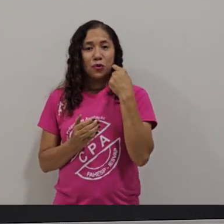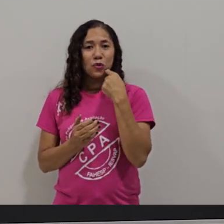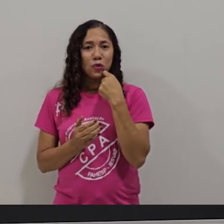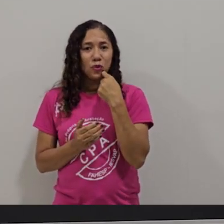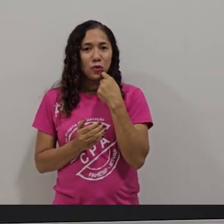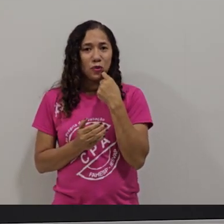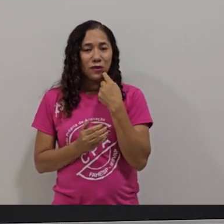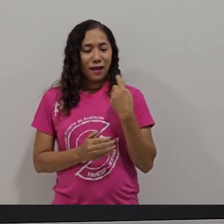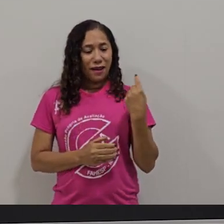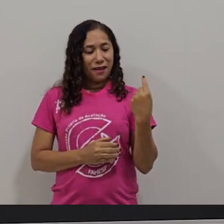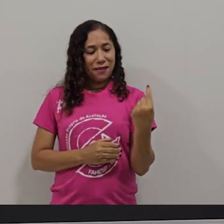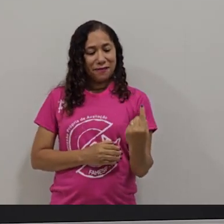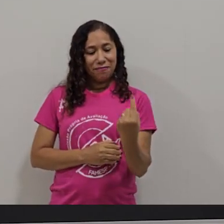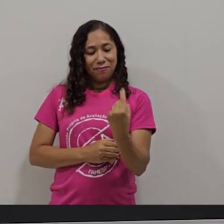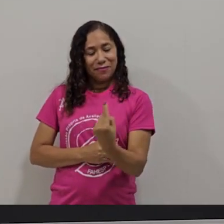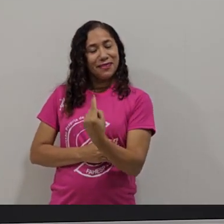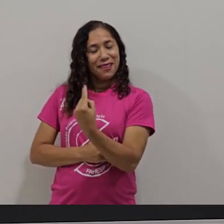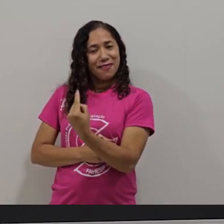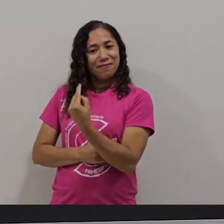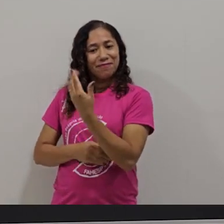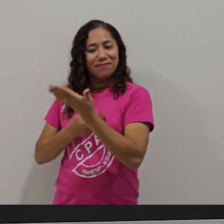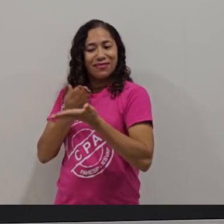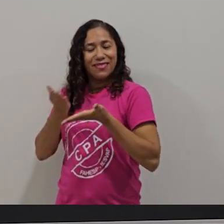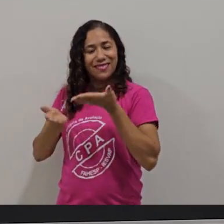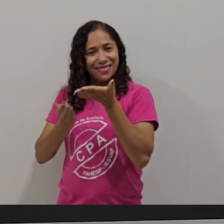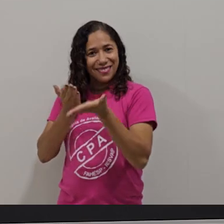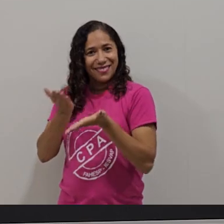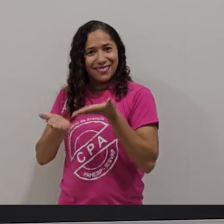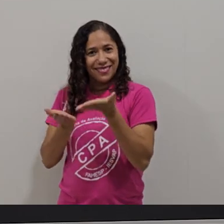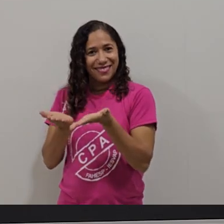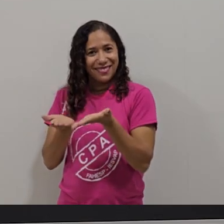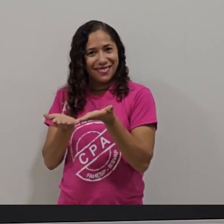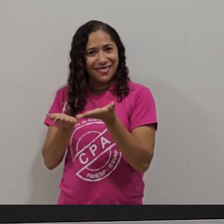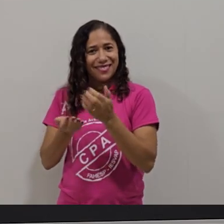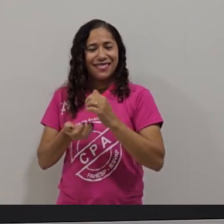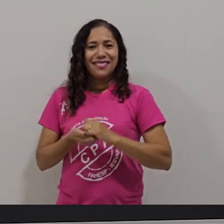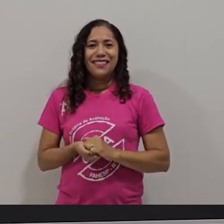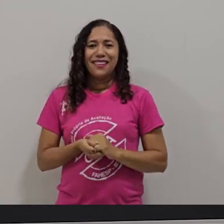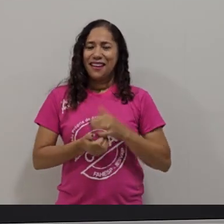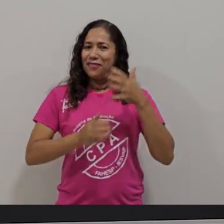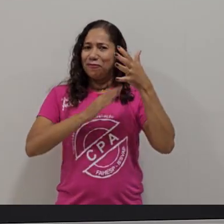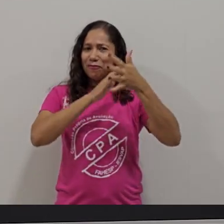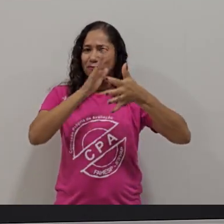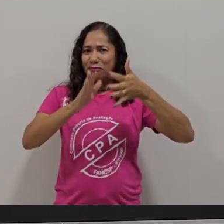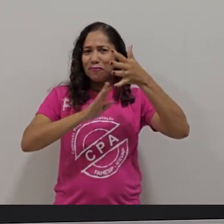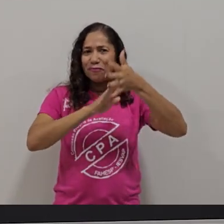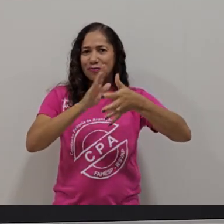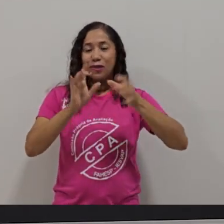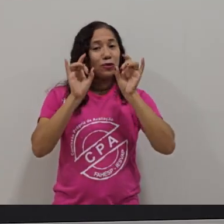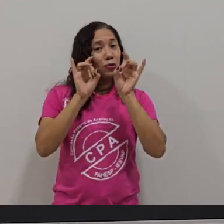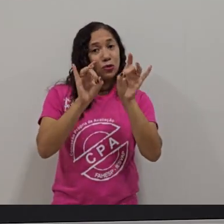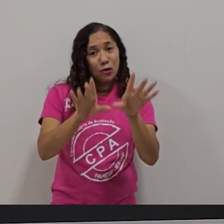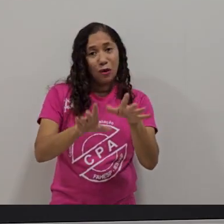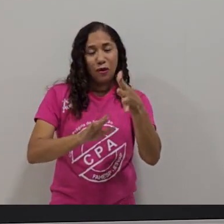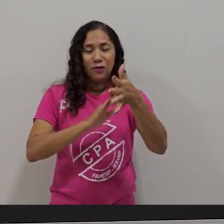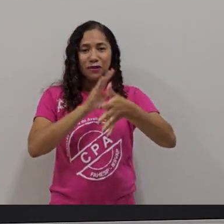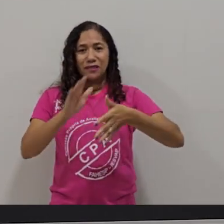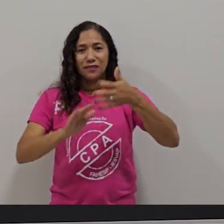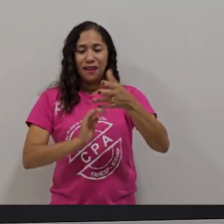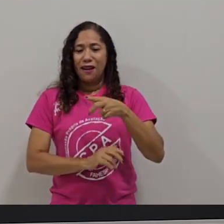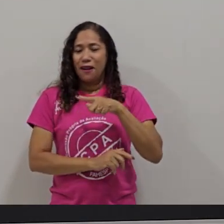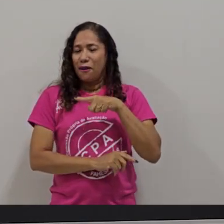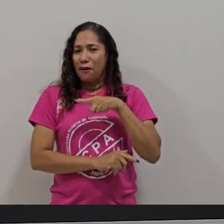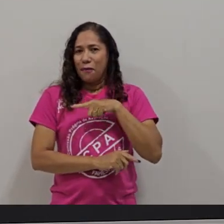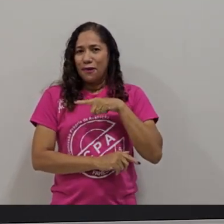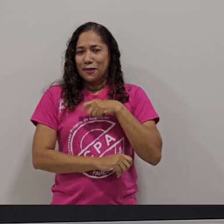e cada grupo atendeu essa pessoa em Libras, né? Eu particularmente